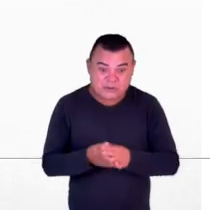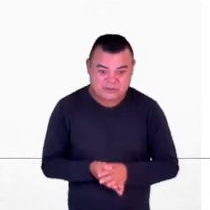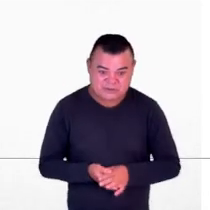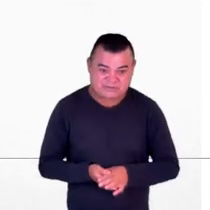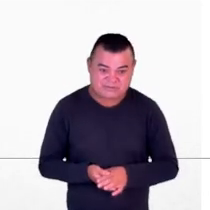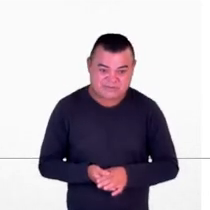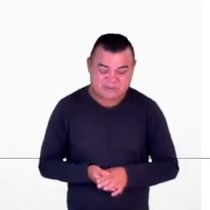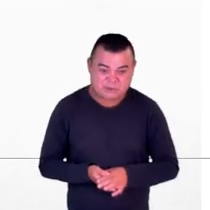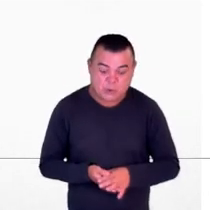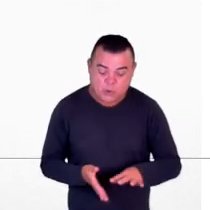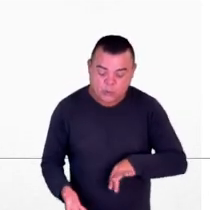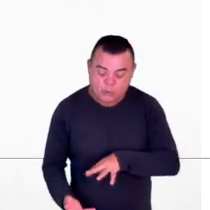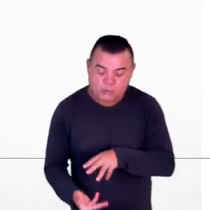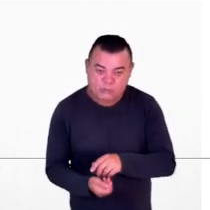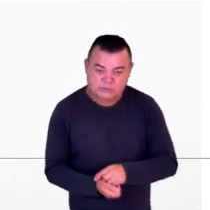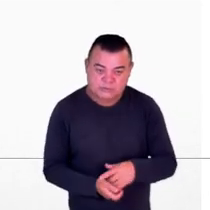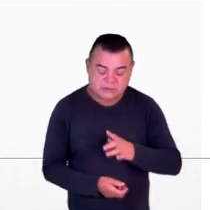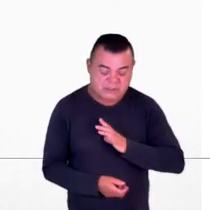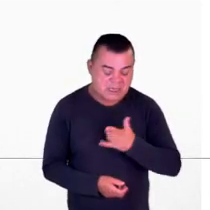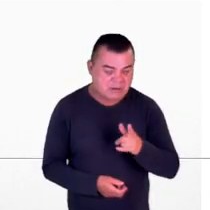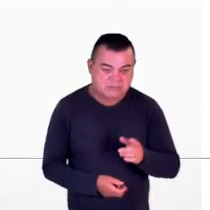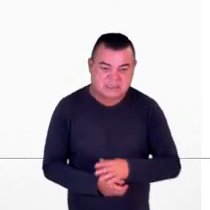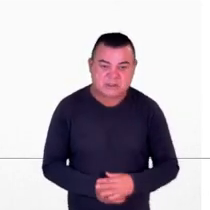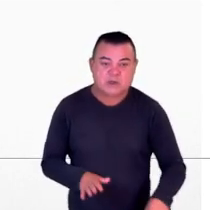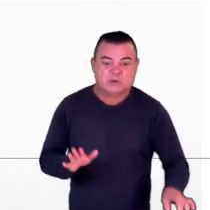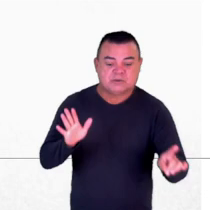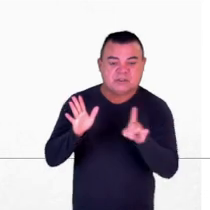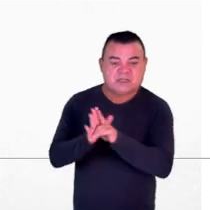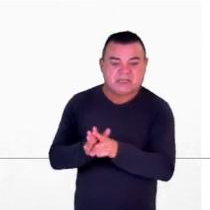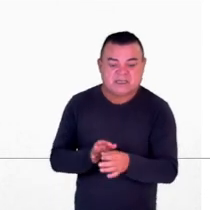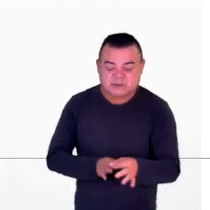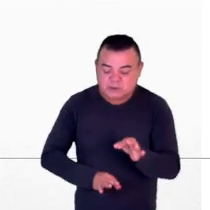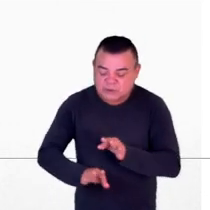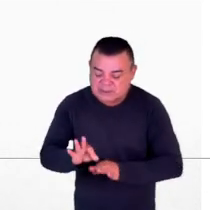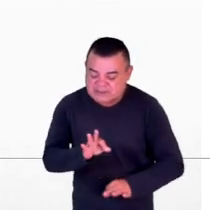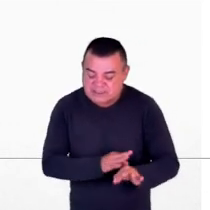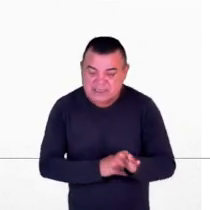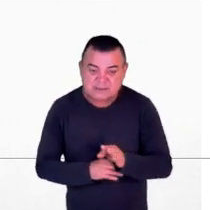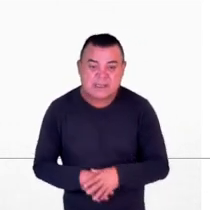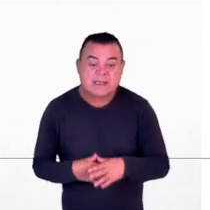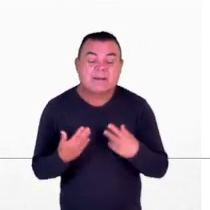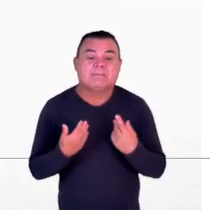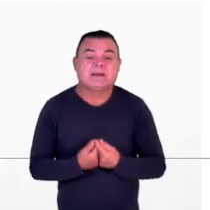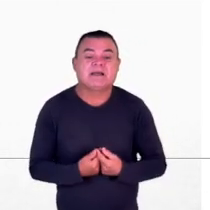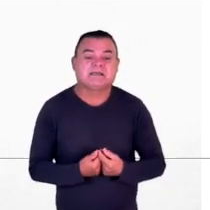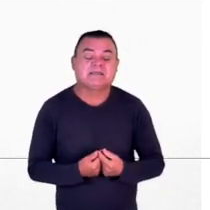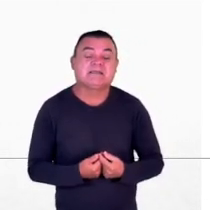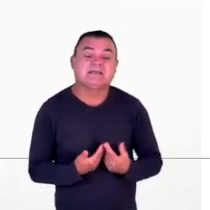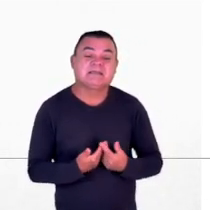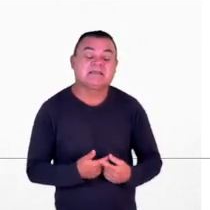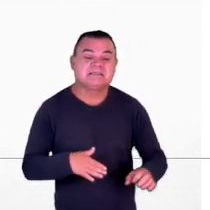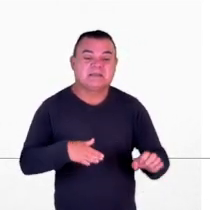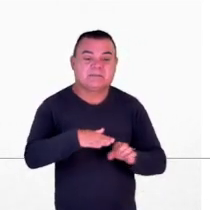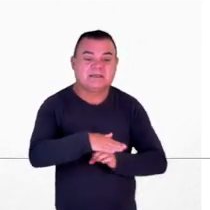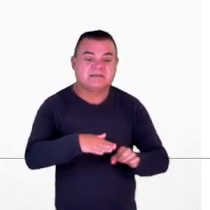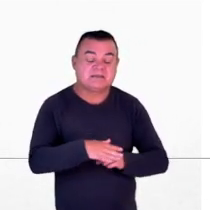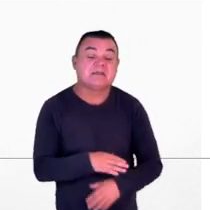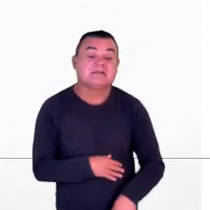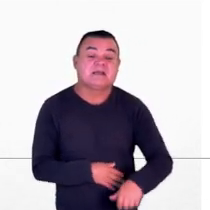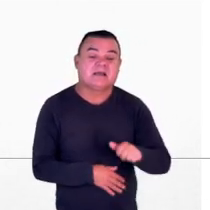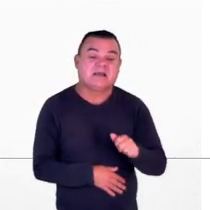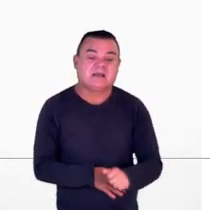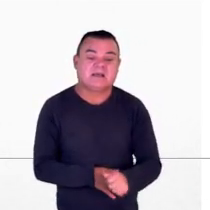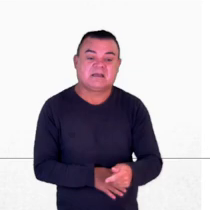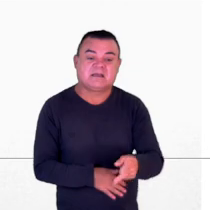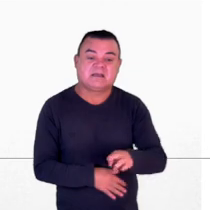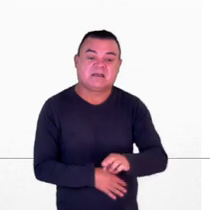direito regulatório capaz de regular as grandes empresas transnacionais da aggua indústria